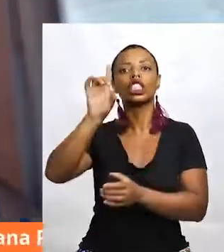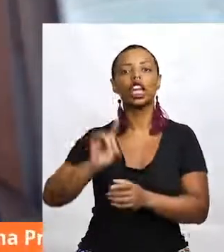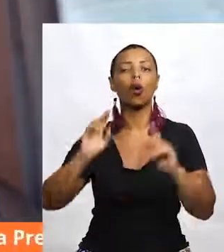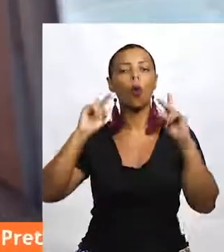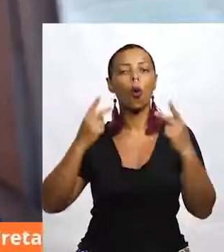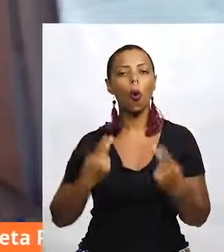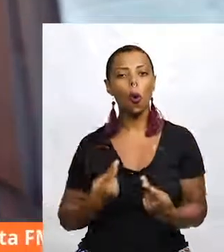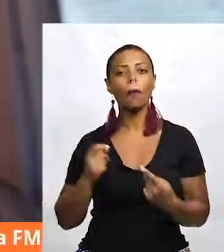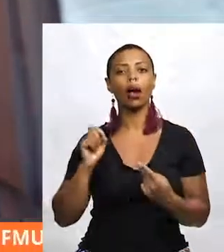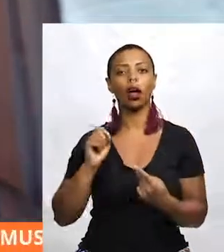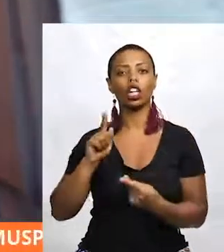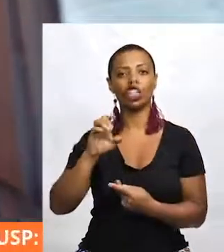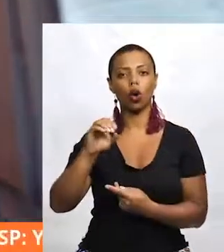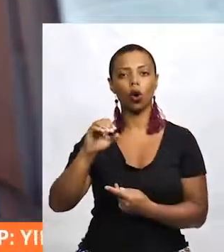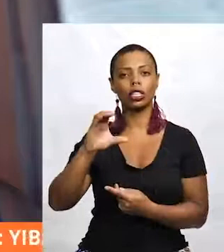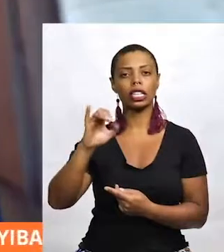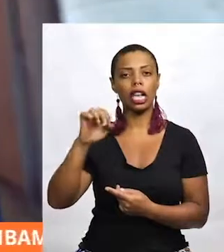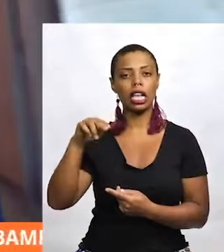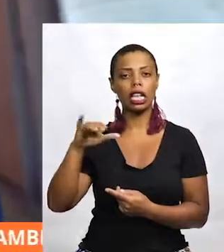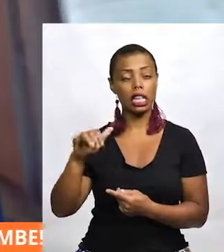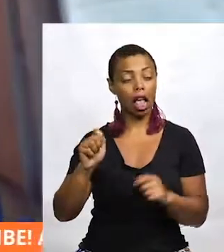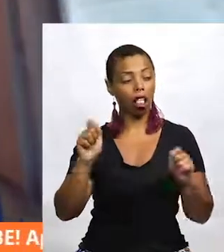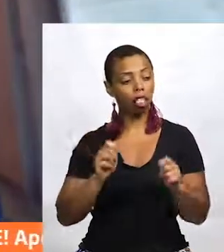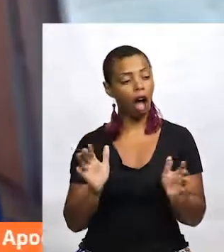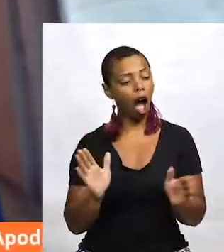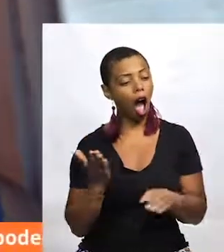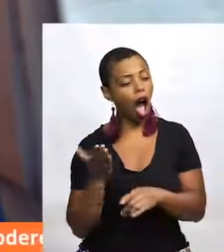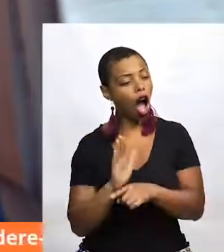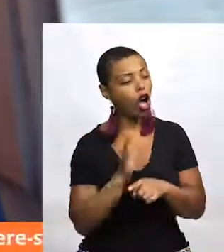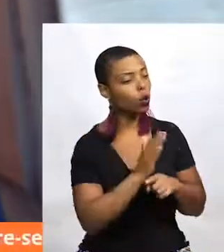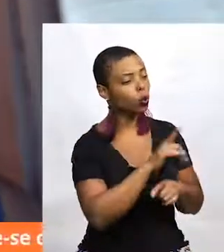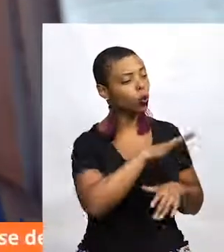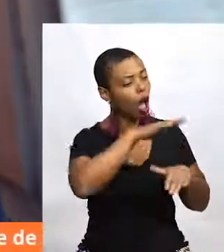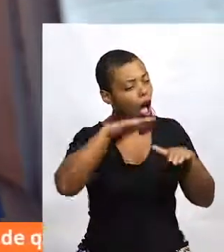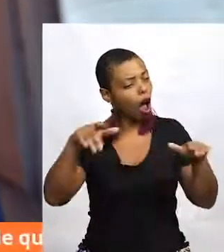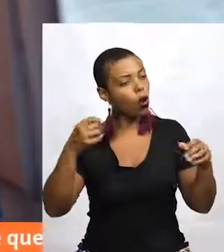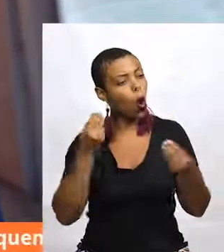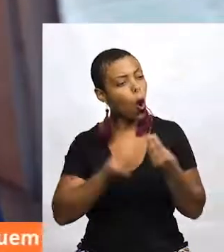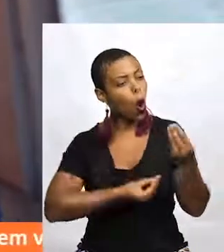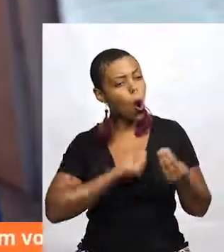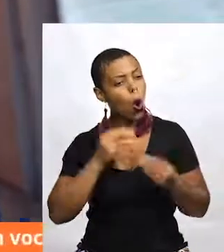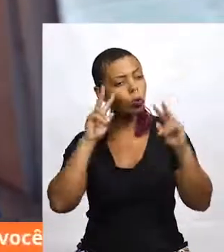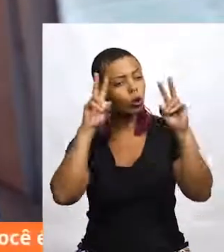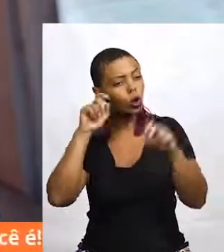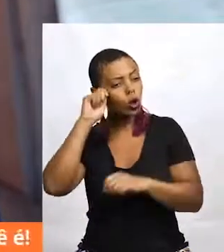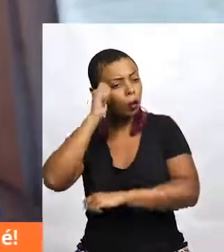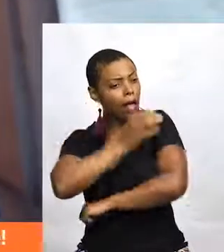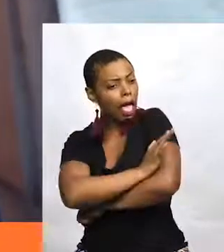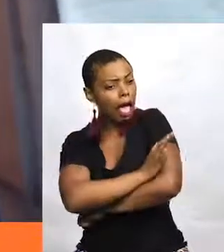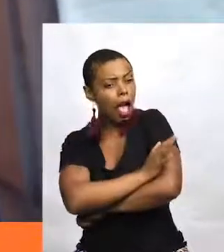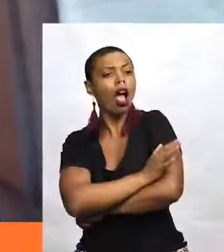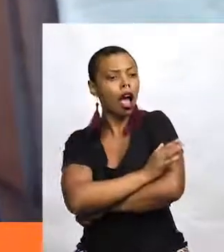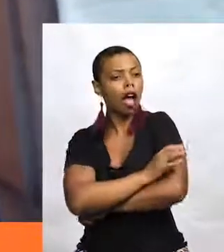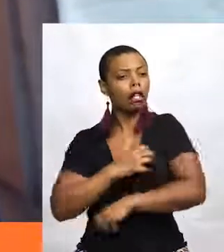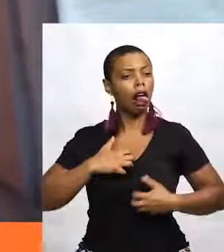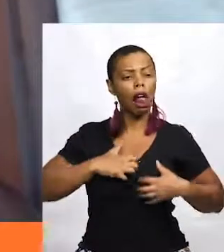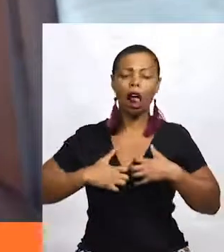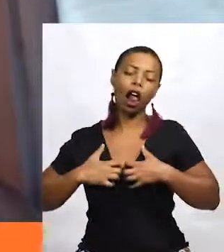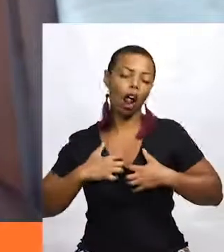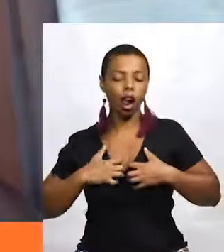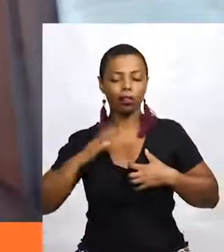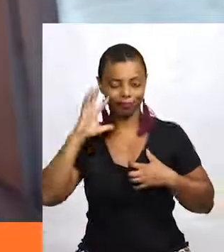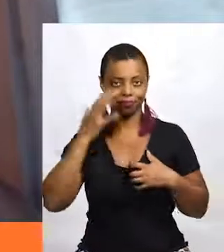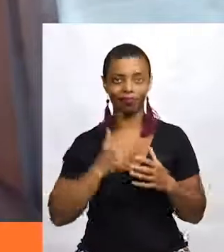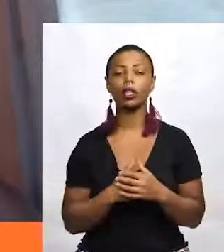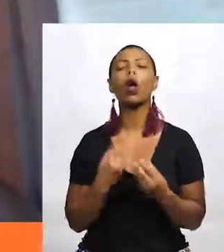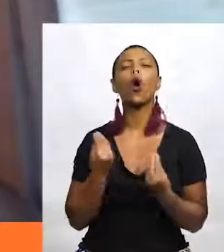ajudar os alunos a lidarem com a situação. Qual que eu acho que é a importância de um evento como esse? Primeiro, porque os